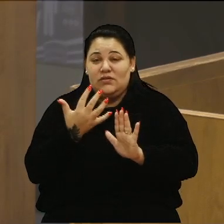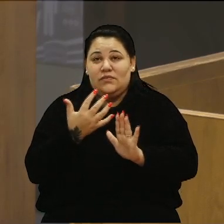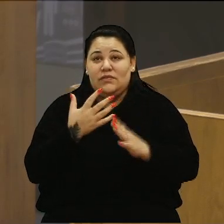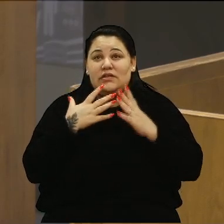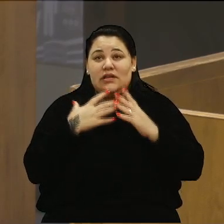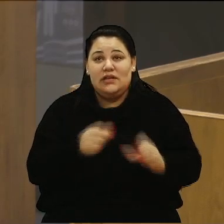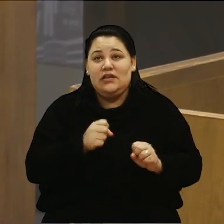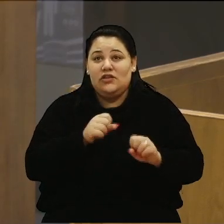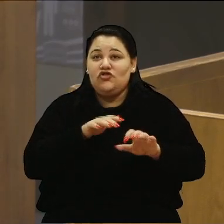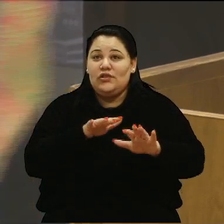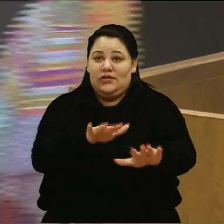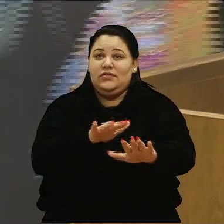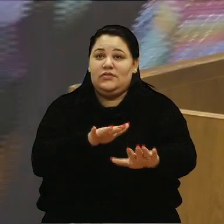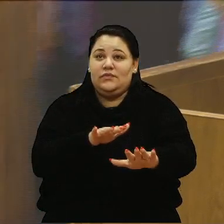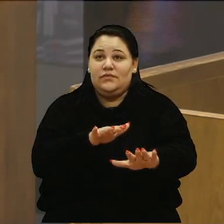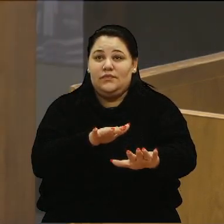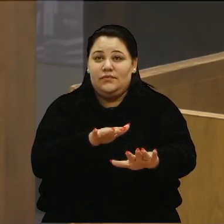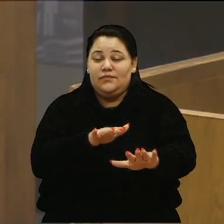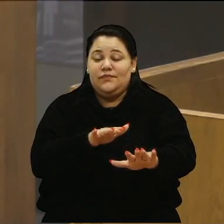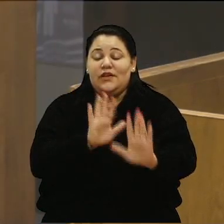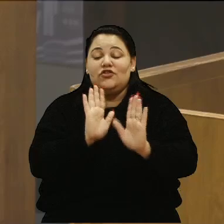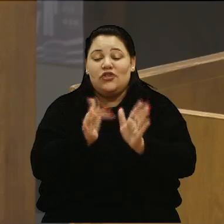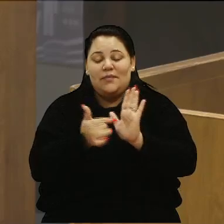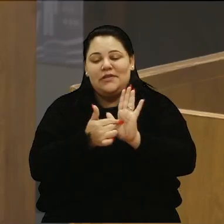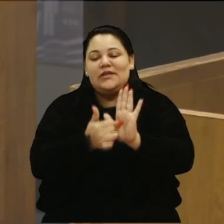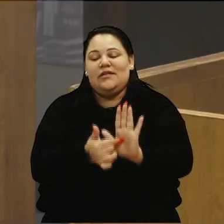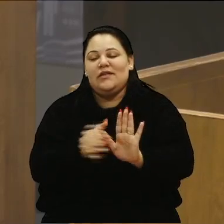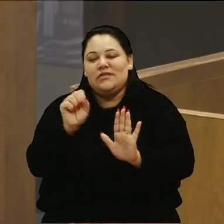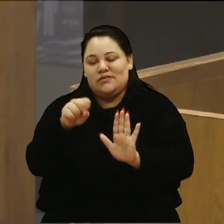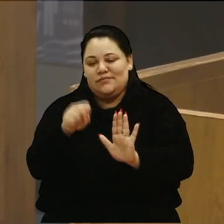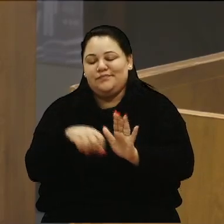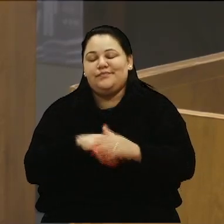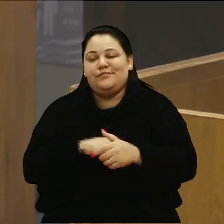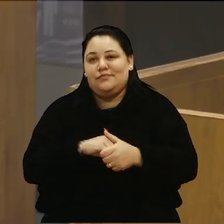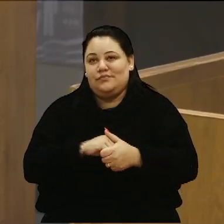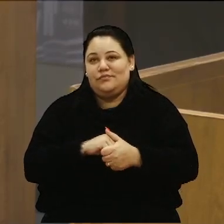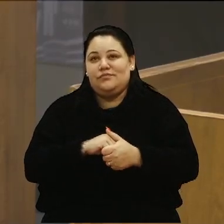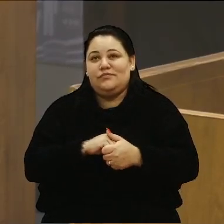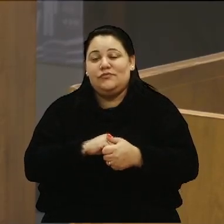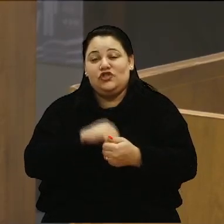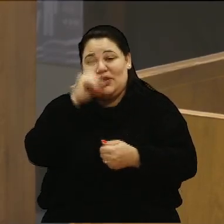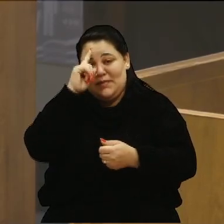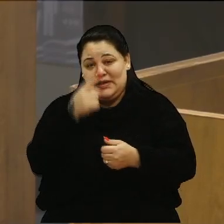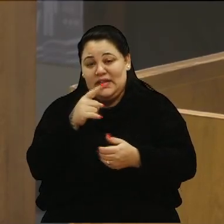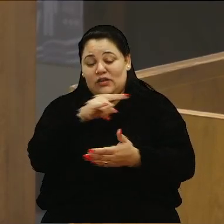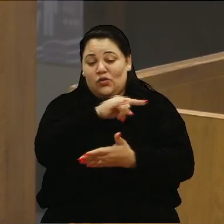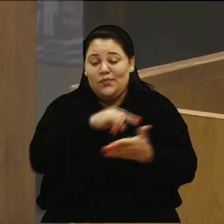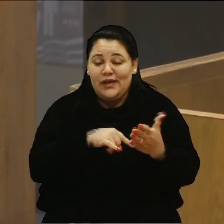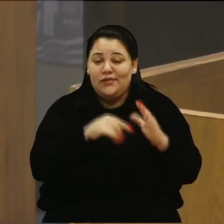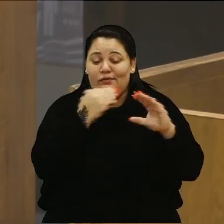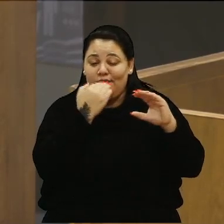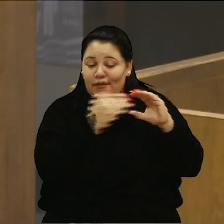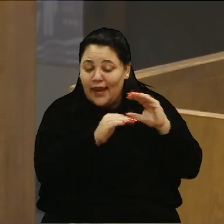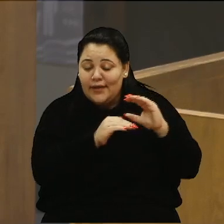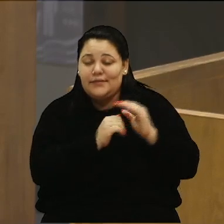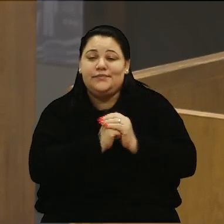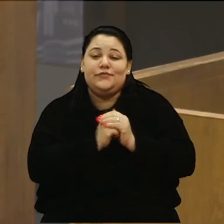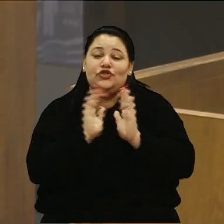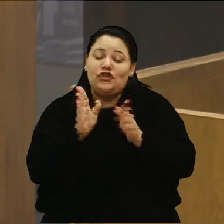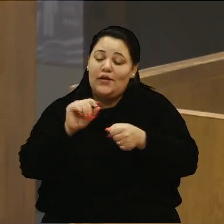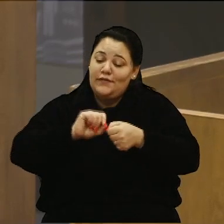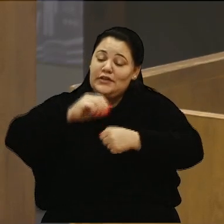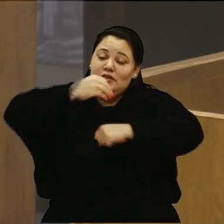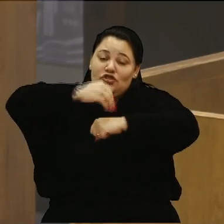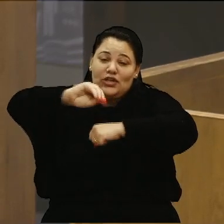Trânsito. Já apresentei solução. Já mandei ofício, já fiz